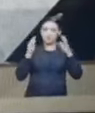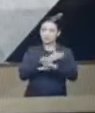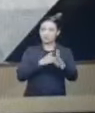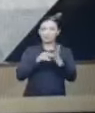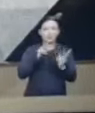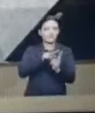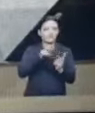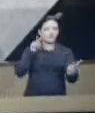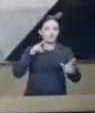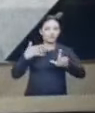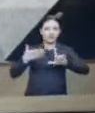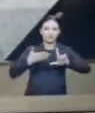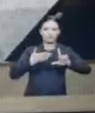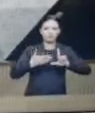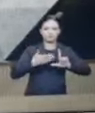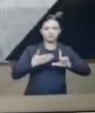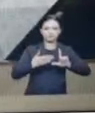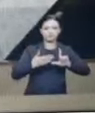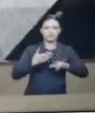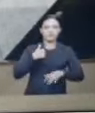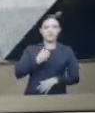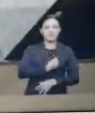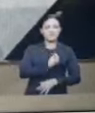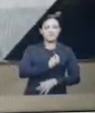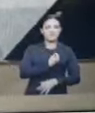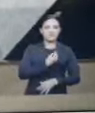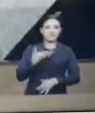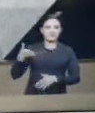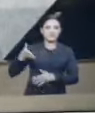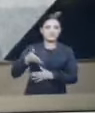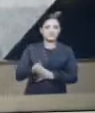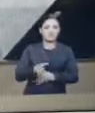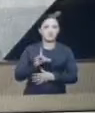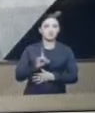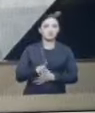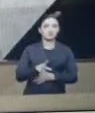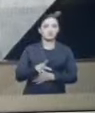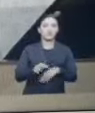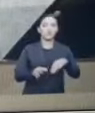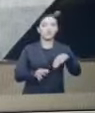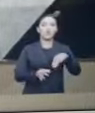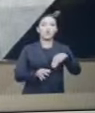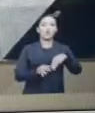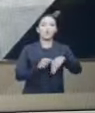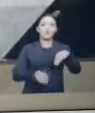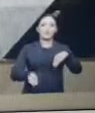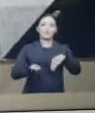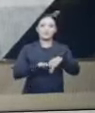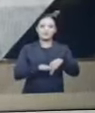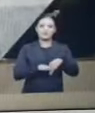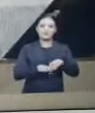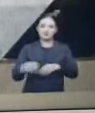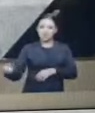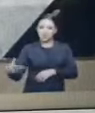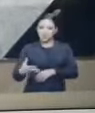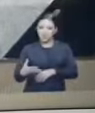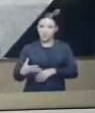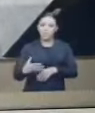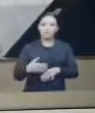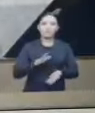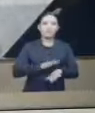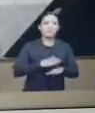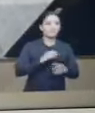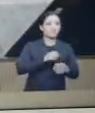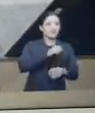virtual. Comparecerão apenas o ministro mais novo e o ministro mais antigo